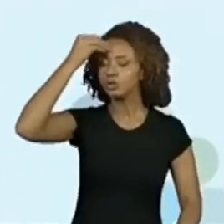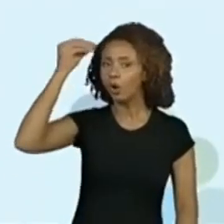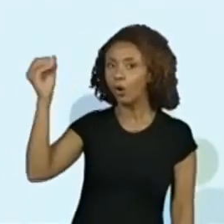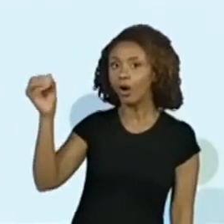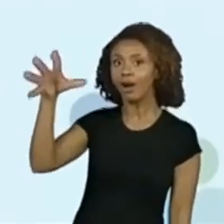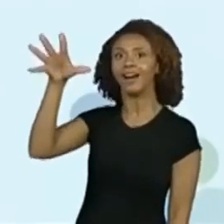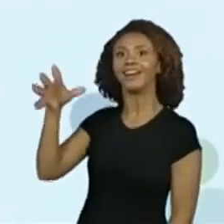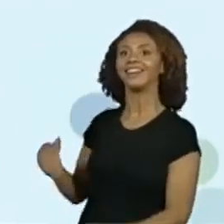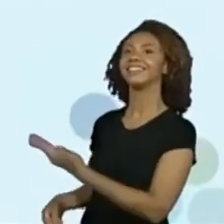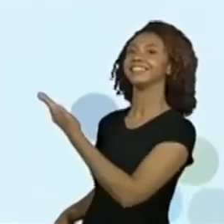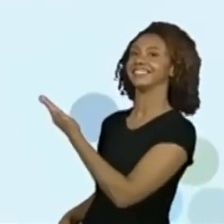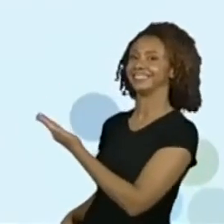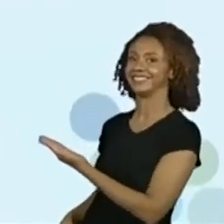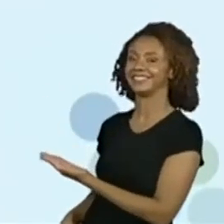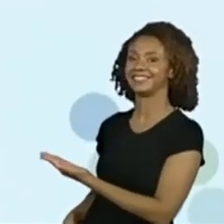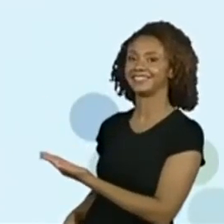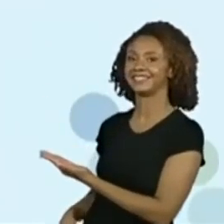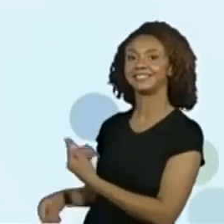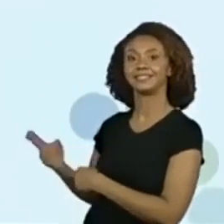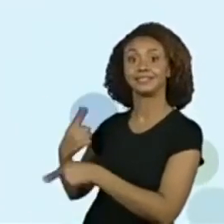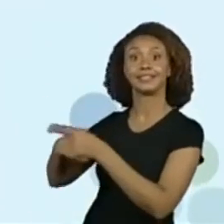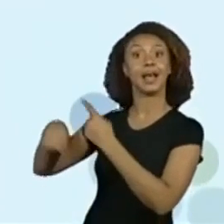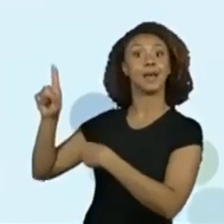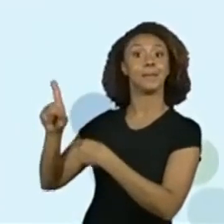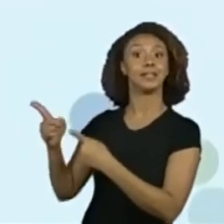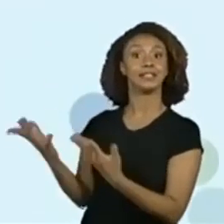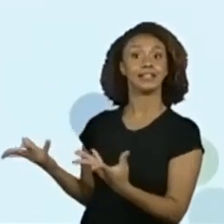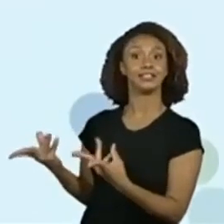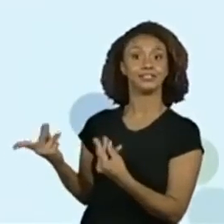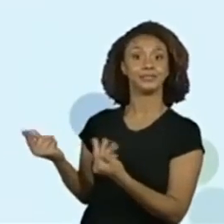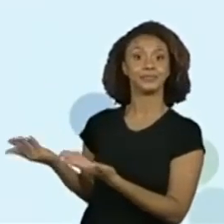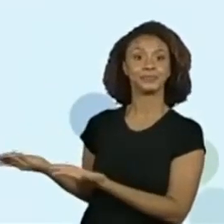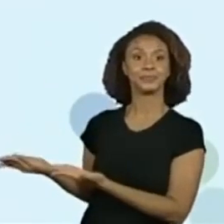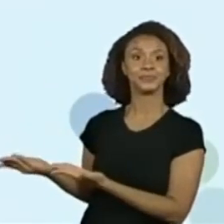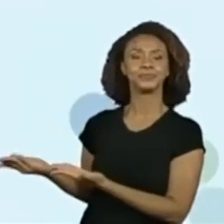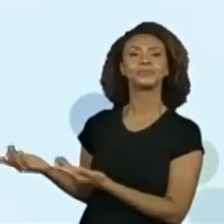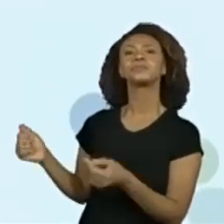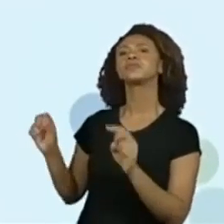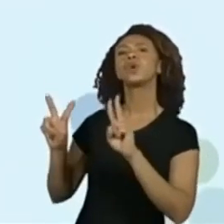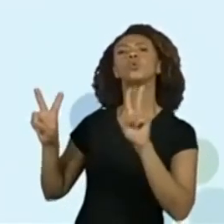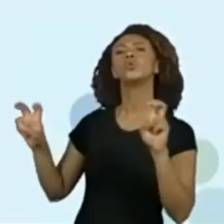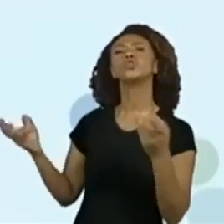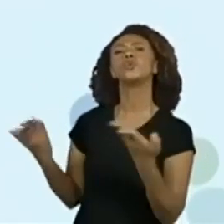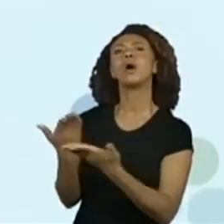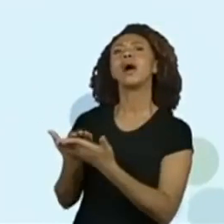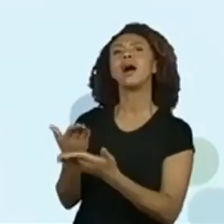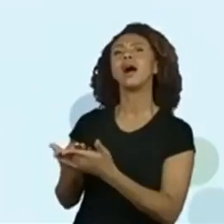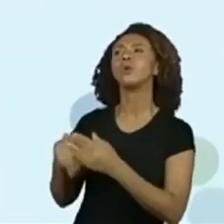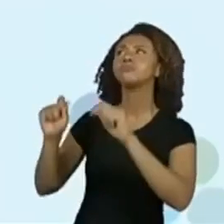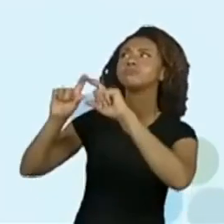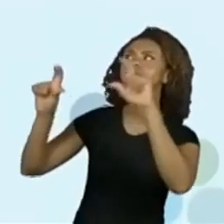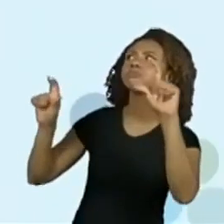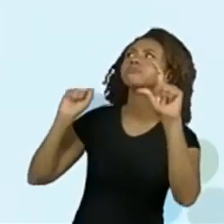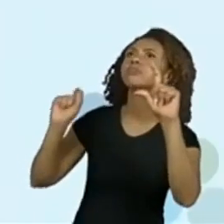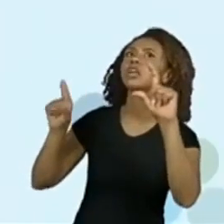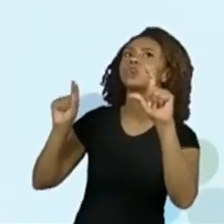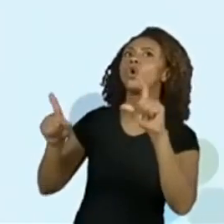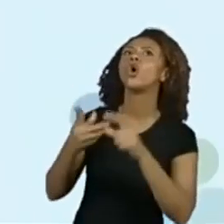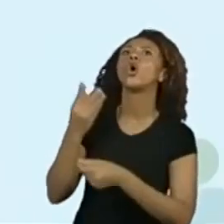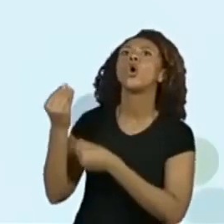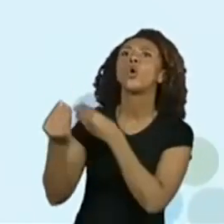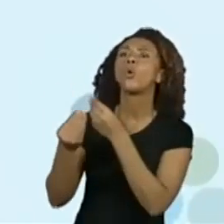habilidade de hoje Vamos lá olha o título da nossa aula como resolver uma